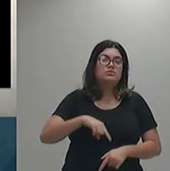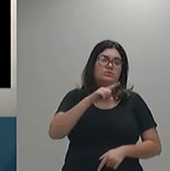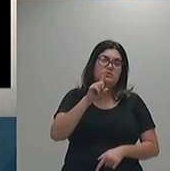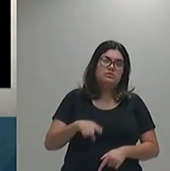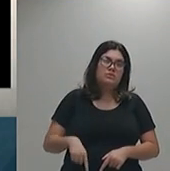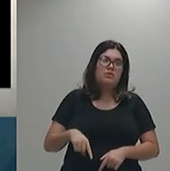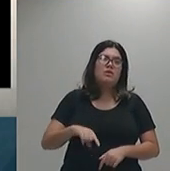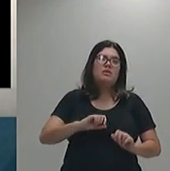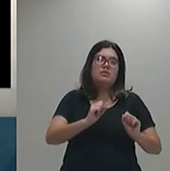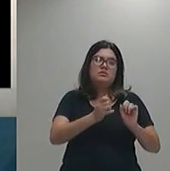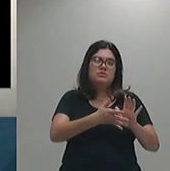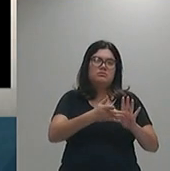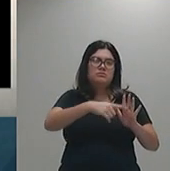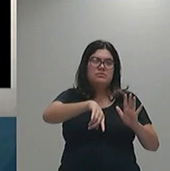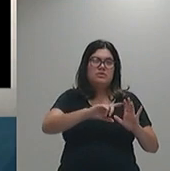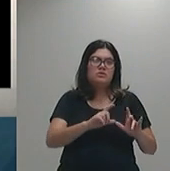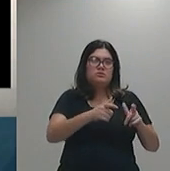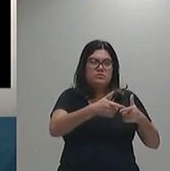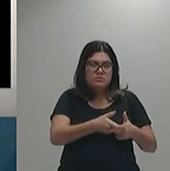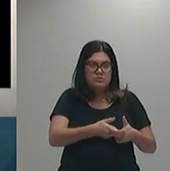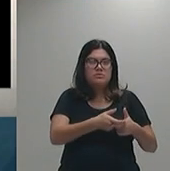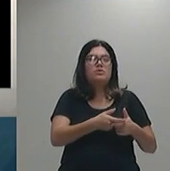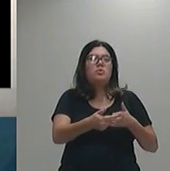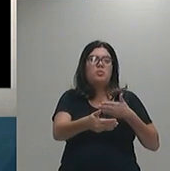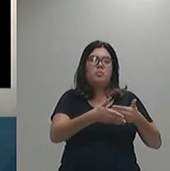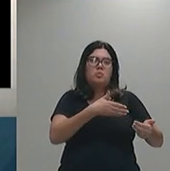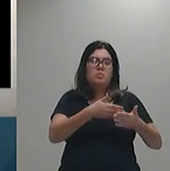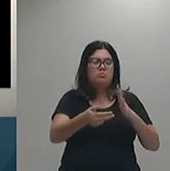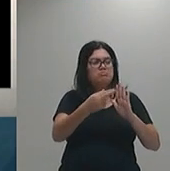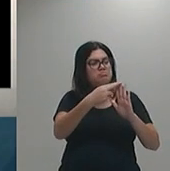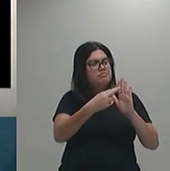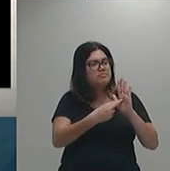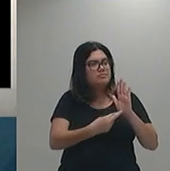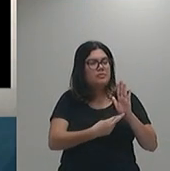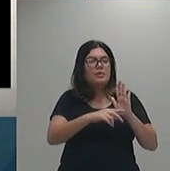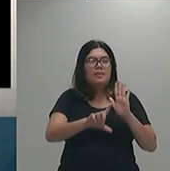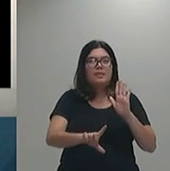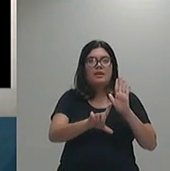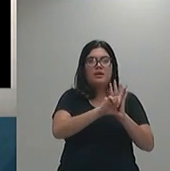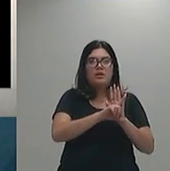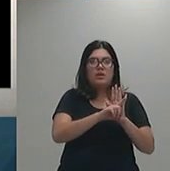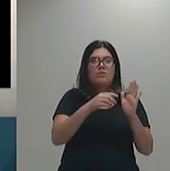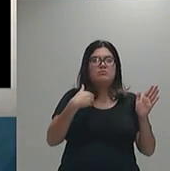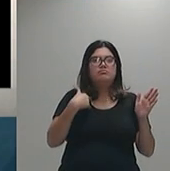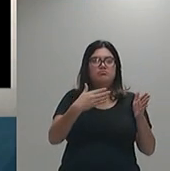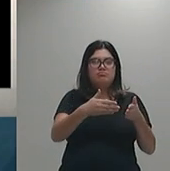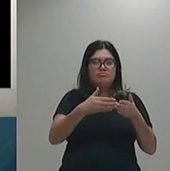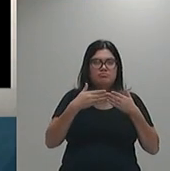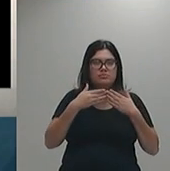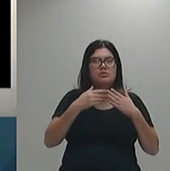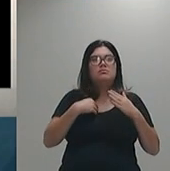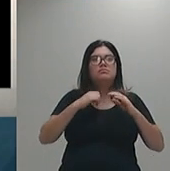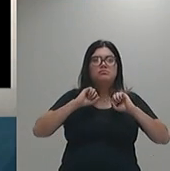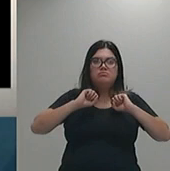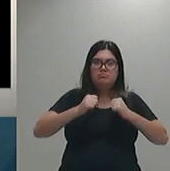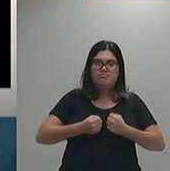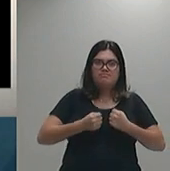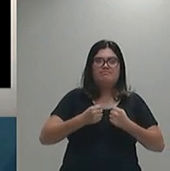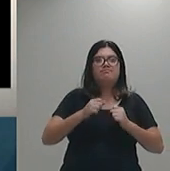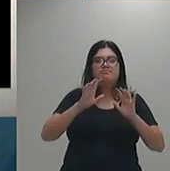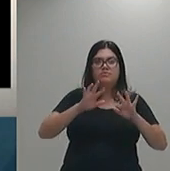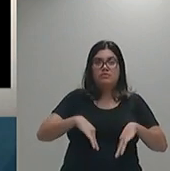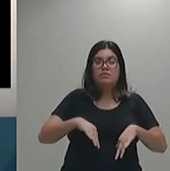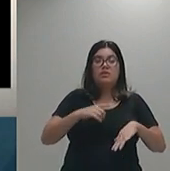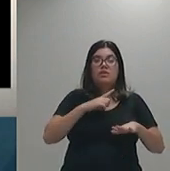dos militares sem qualquer previsão legal eu peço licença para terminar a minha sustentação citando um trecho do